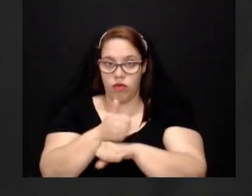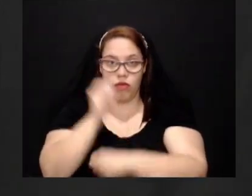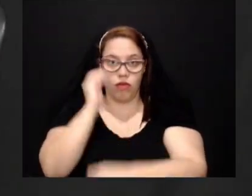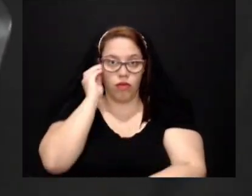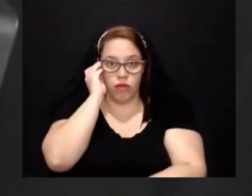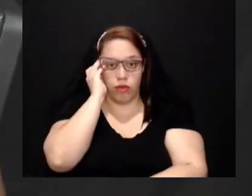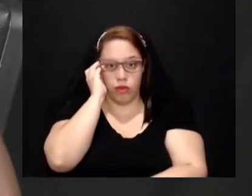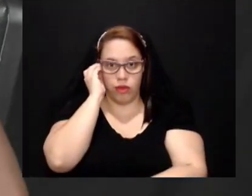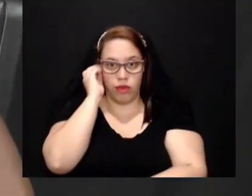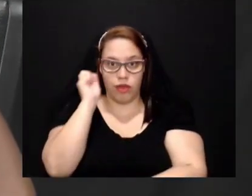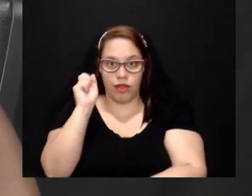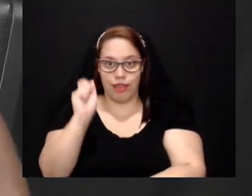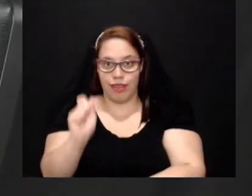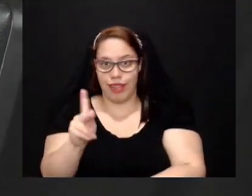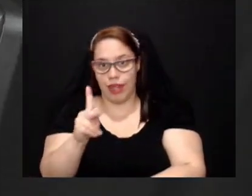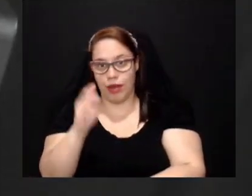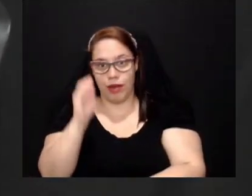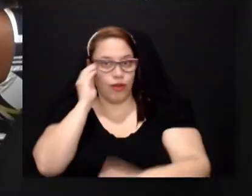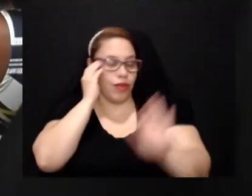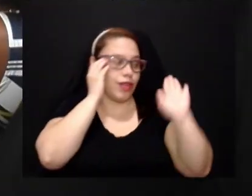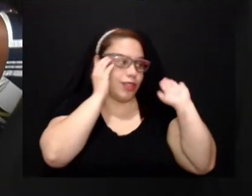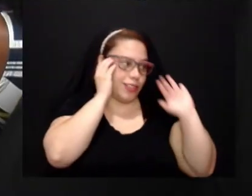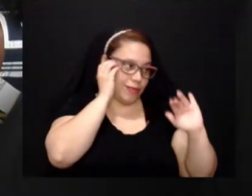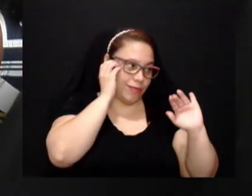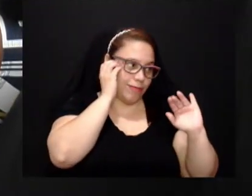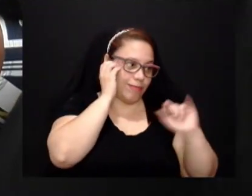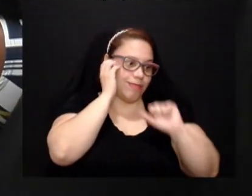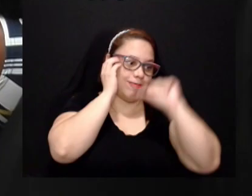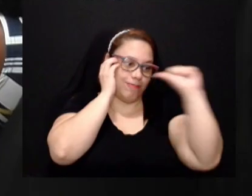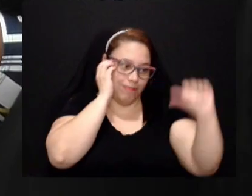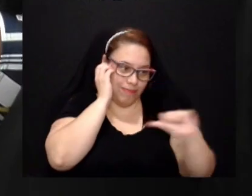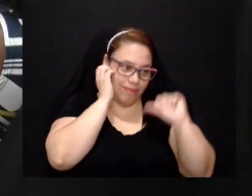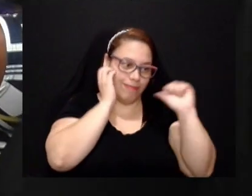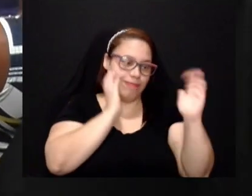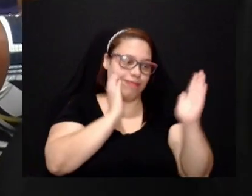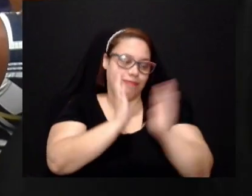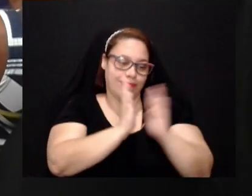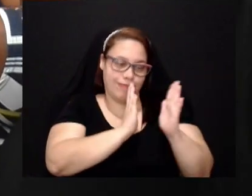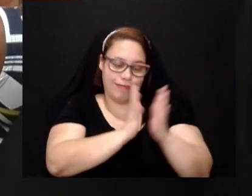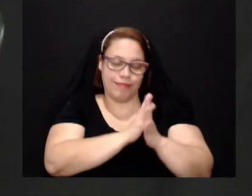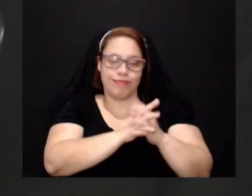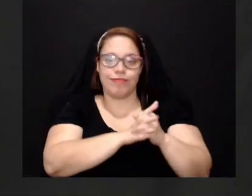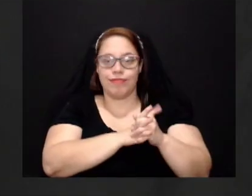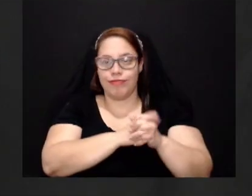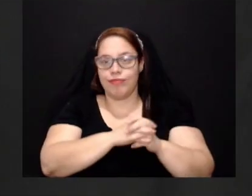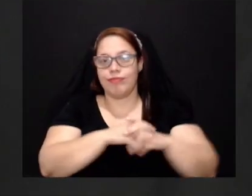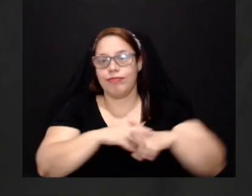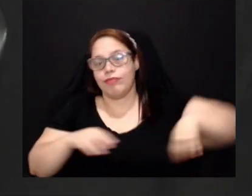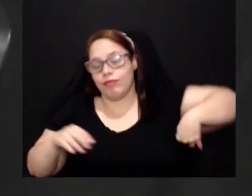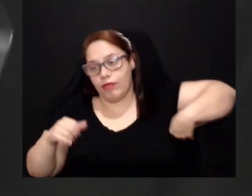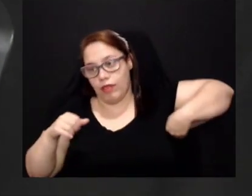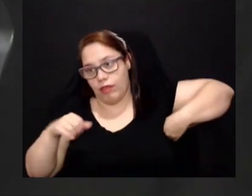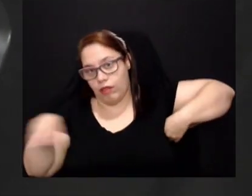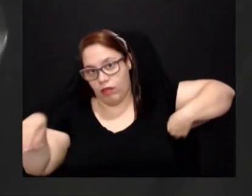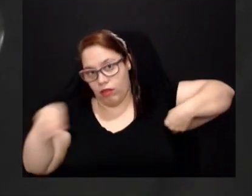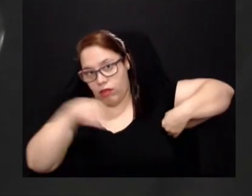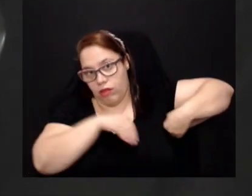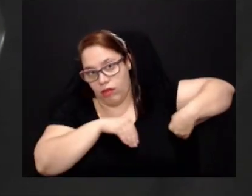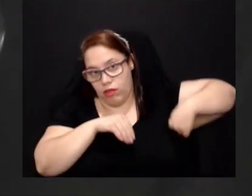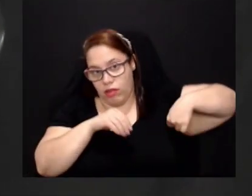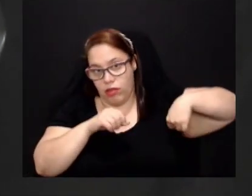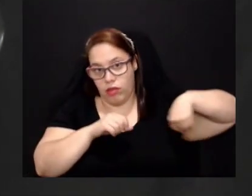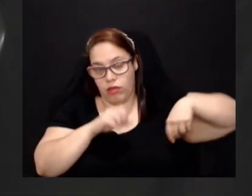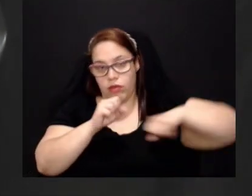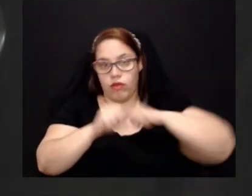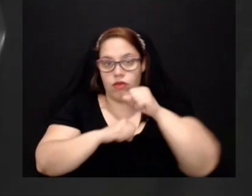aposentar. Já está na hora de mudar de fase. De uma rede primeiro e depois de alguns anos de outra.